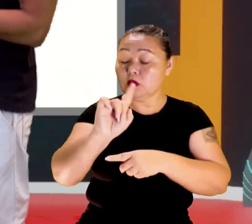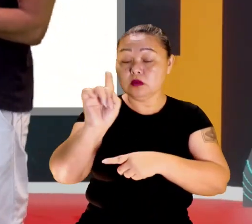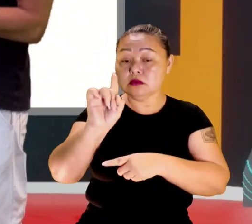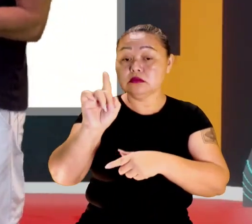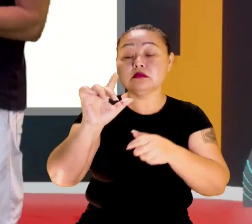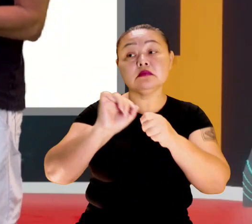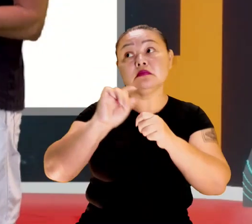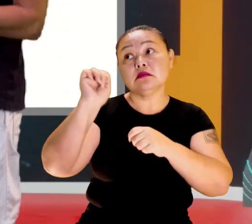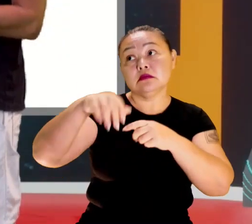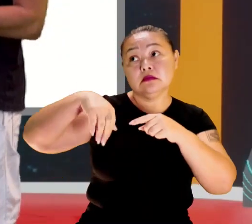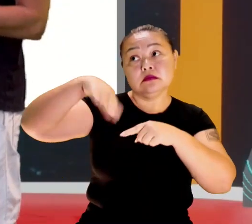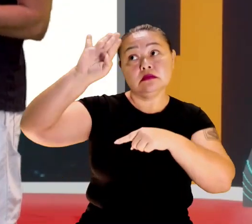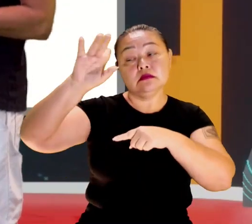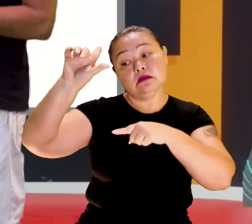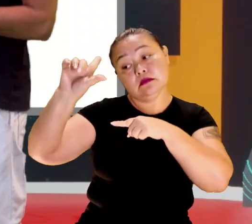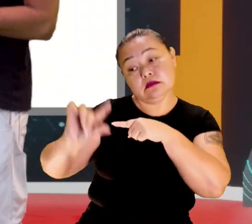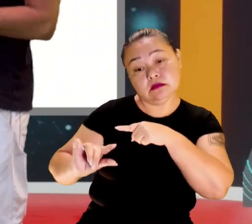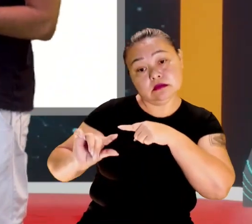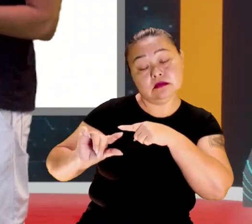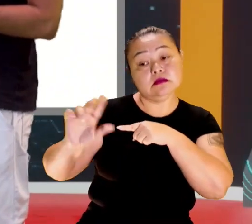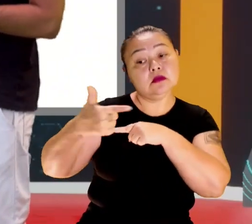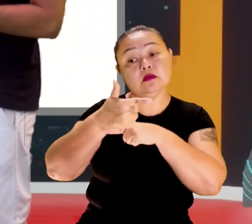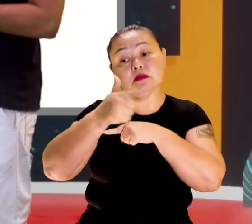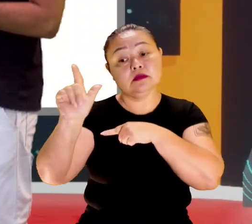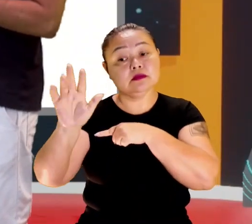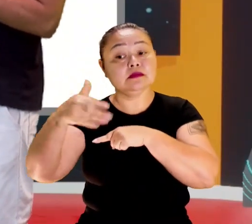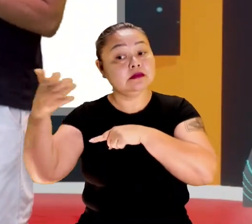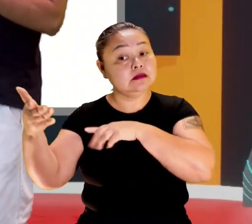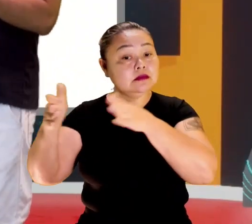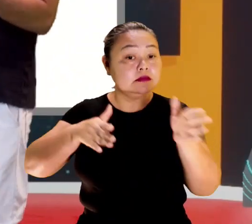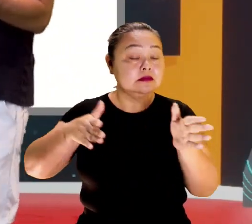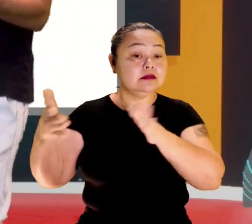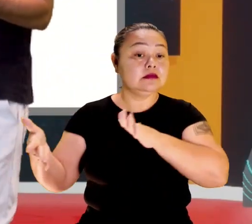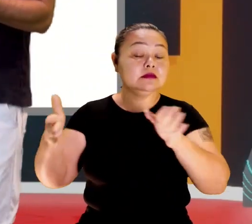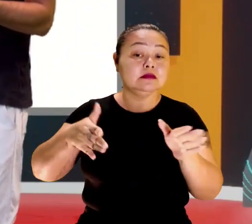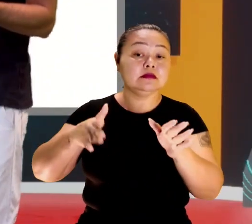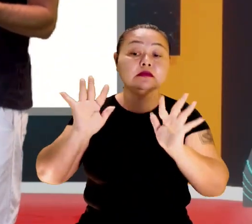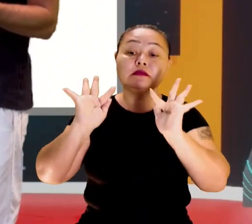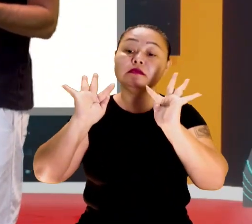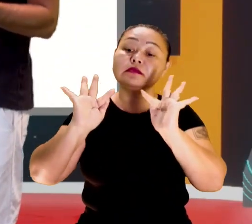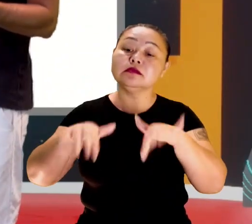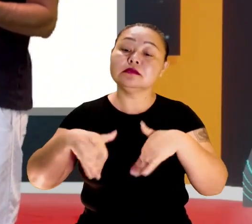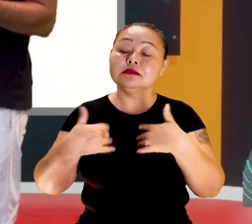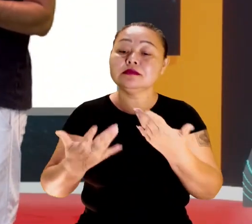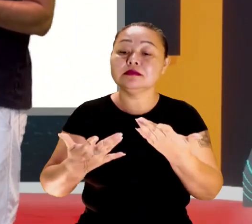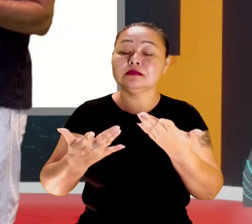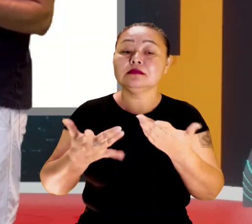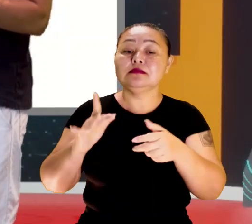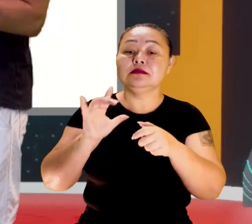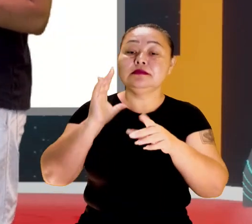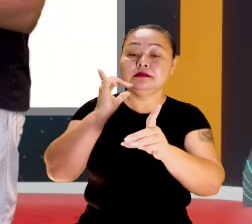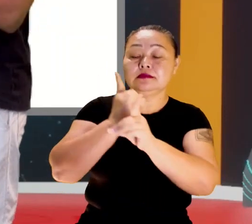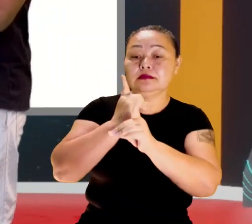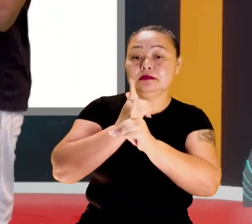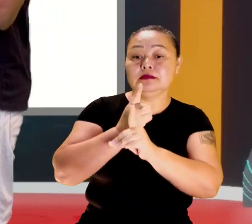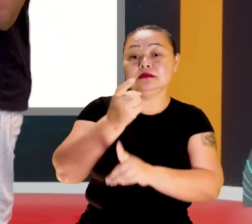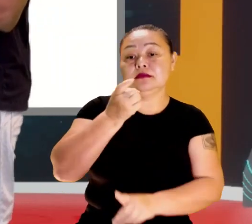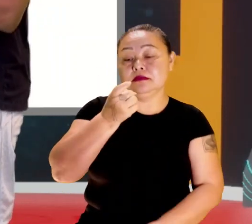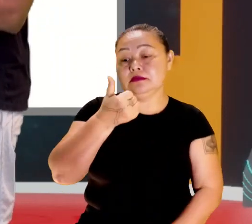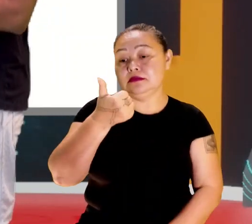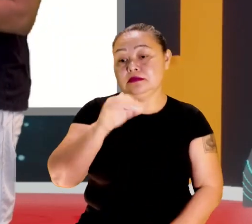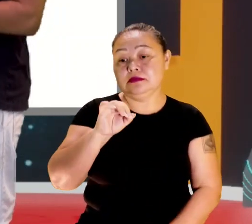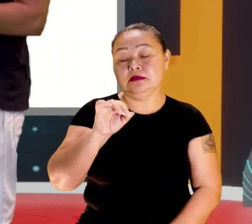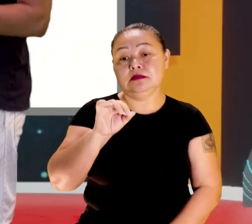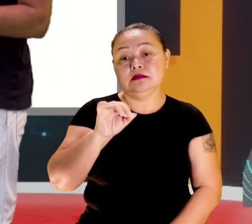que podem ser maiores, menores do que a outra do outro lado. Então quer dizer que no final, ao invés de encontrar, por exemplo, x igual a